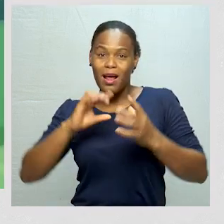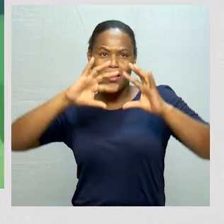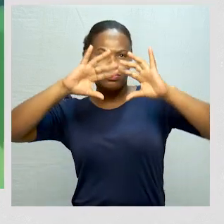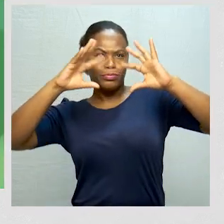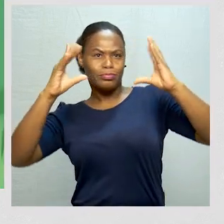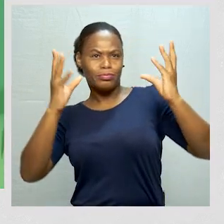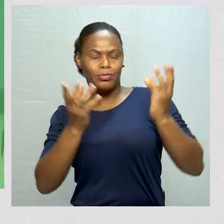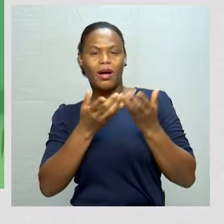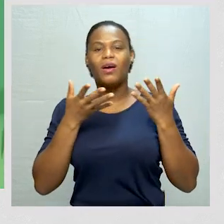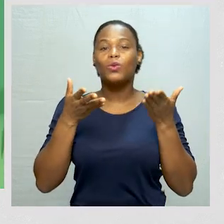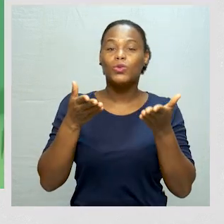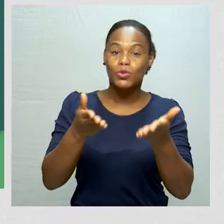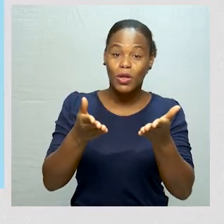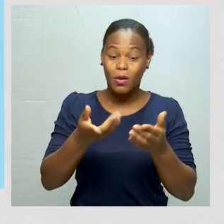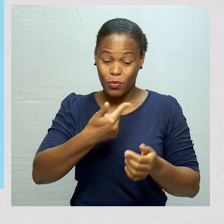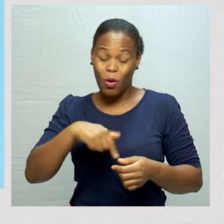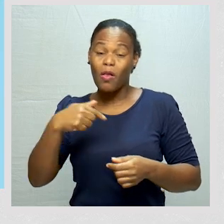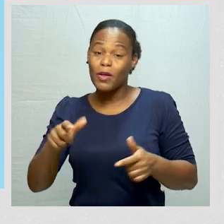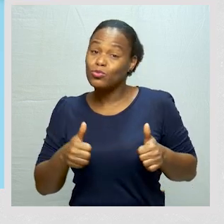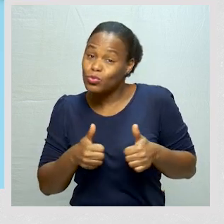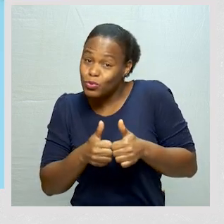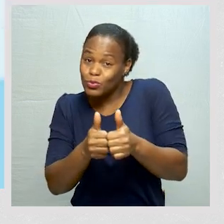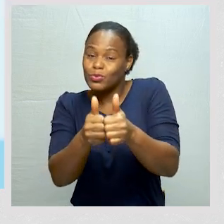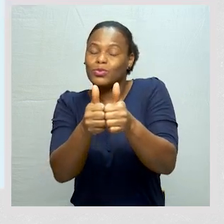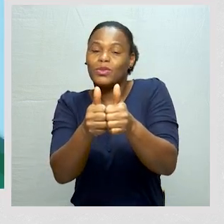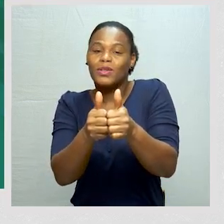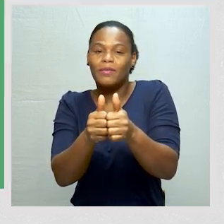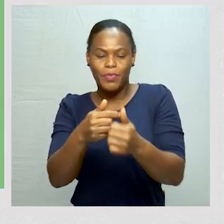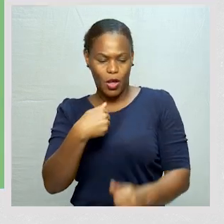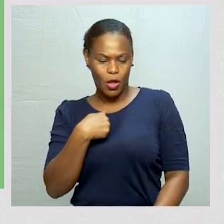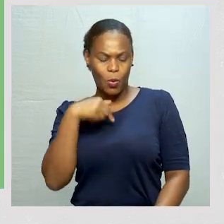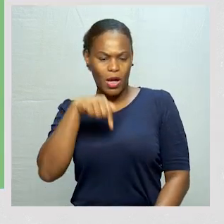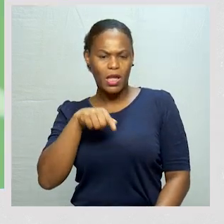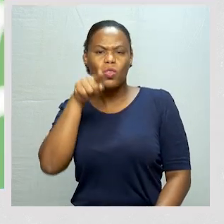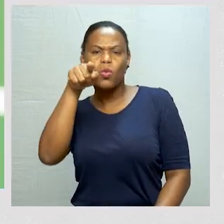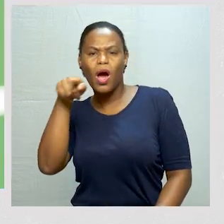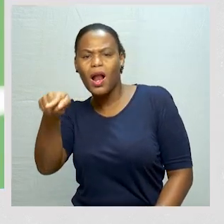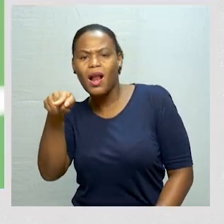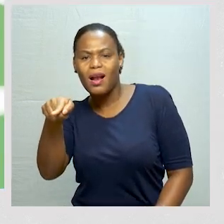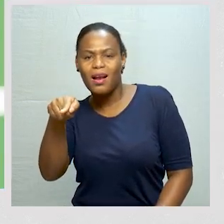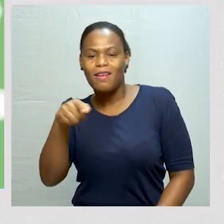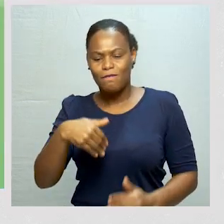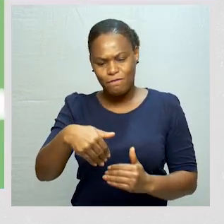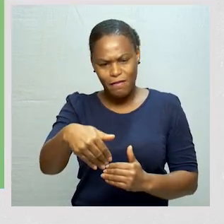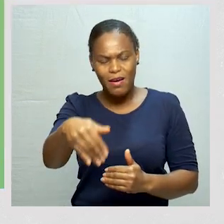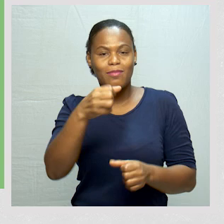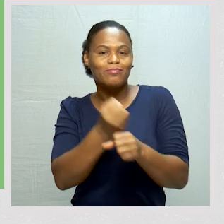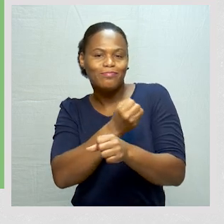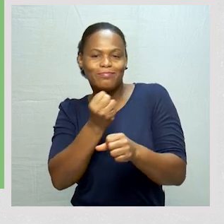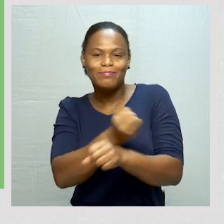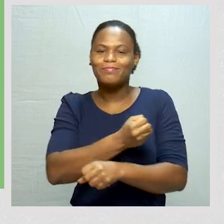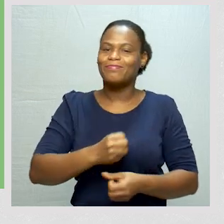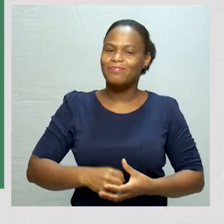Para a natureza ajudar, Vamos ter que nos juntar. Eu aqui, tu ali. Vamos